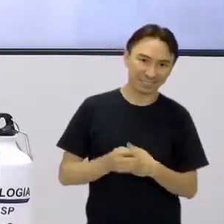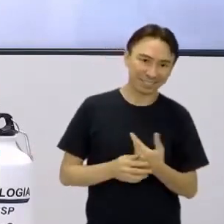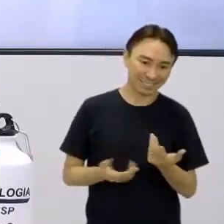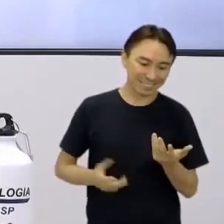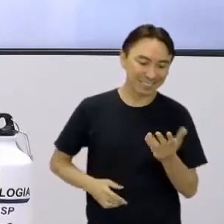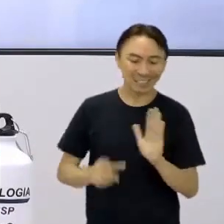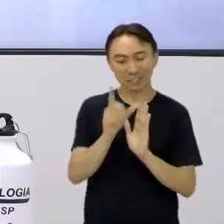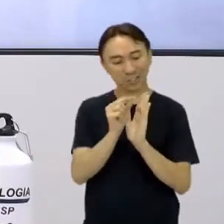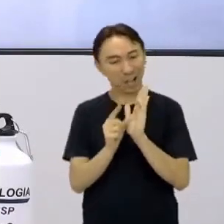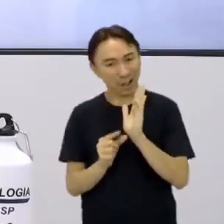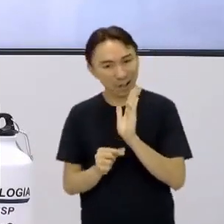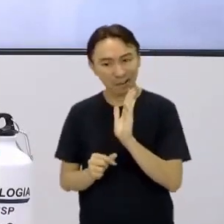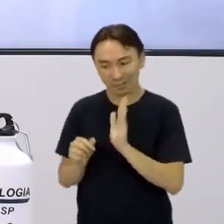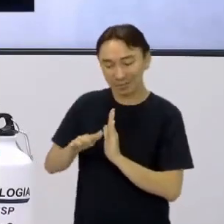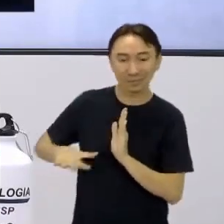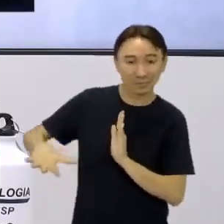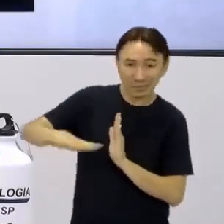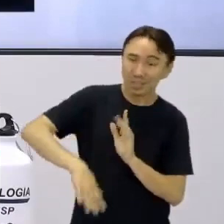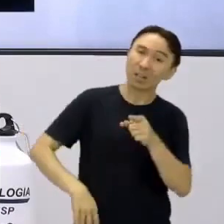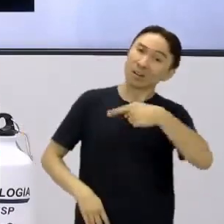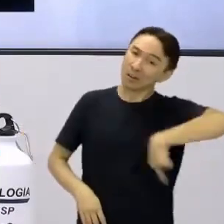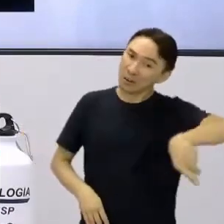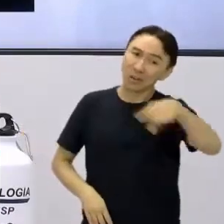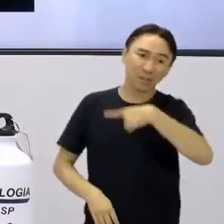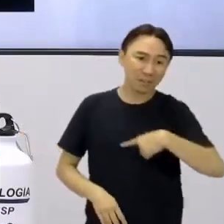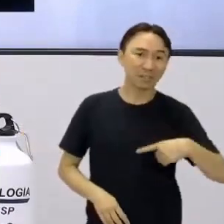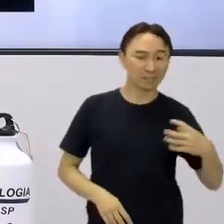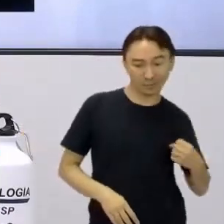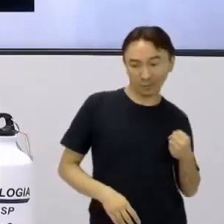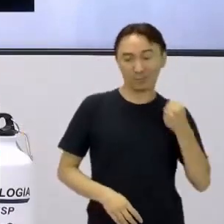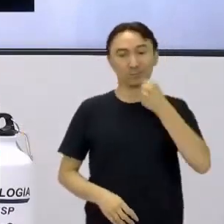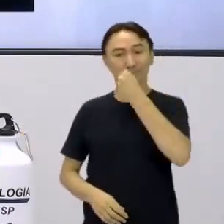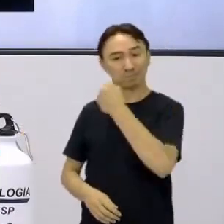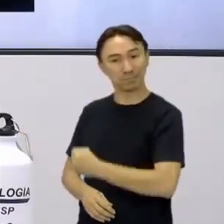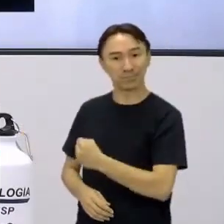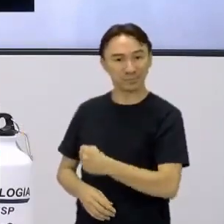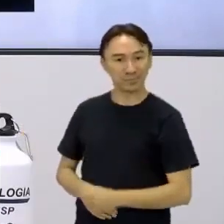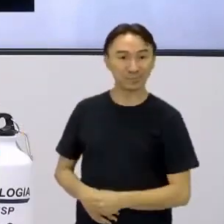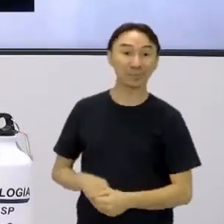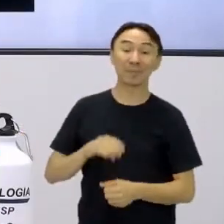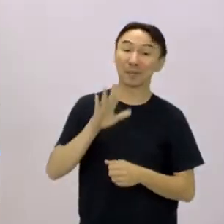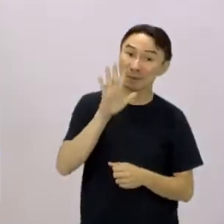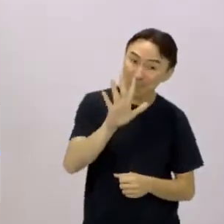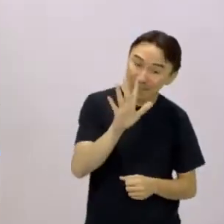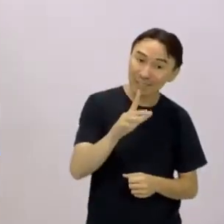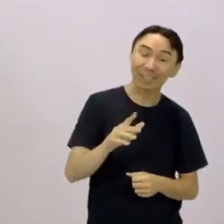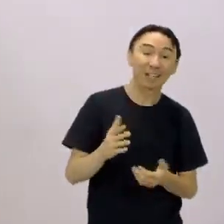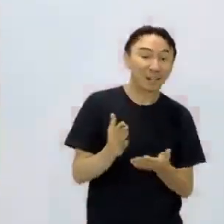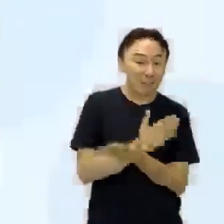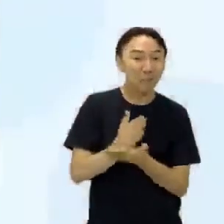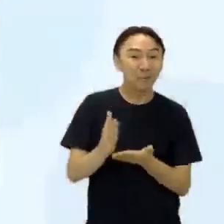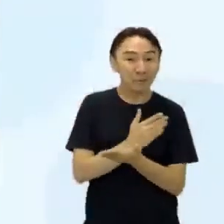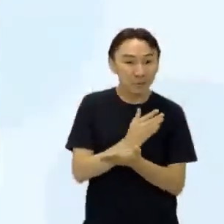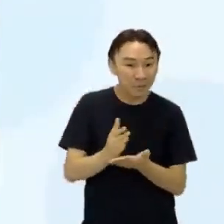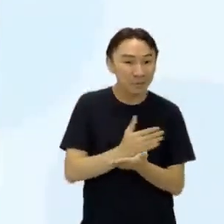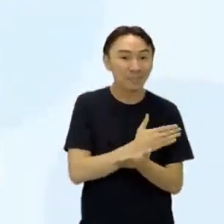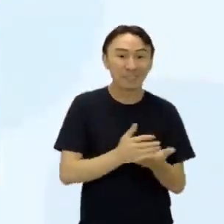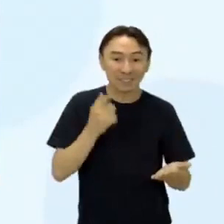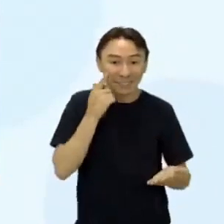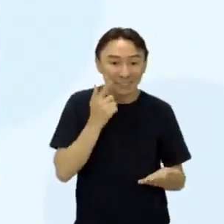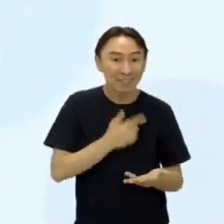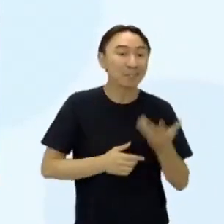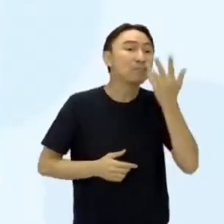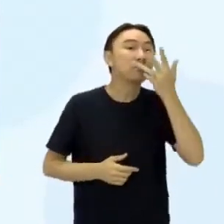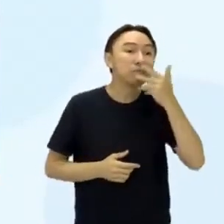que faz um pouco mais parte desse mundo, né? Que é o que a gente chama aí dos nossos nativos digitais. Então, quando a gente fala sobre